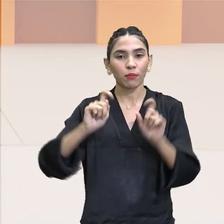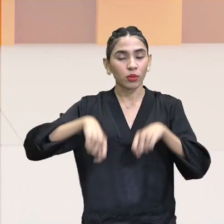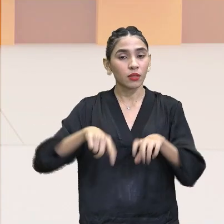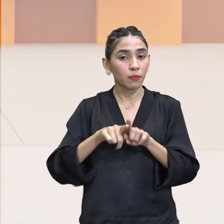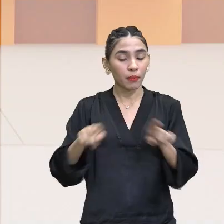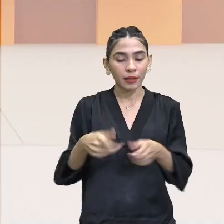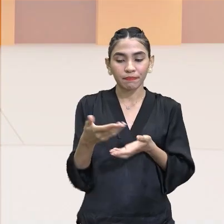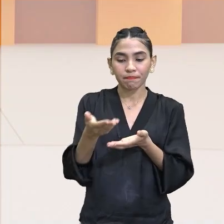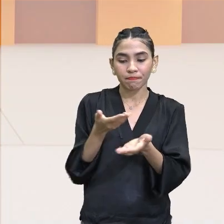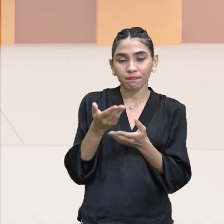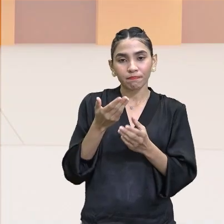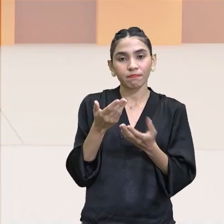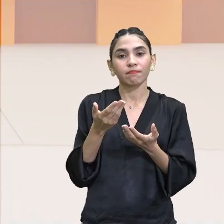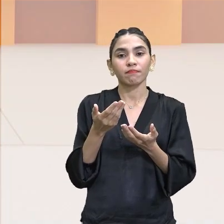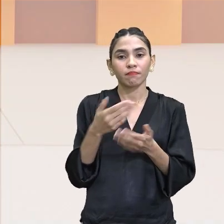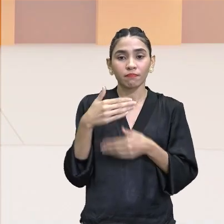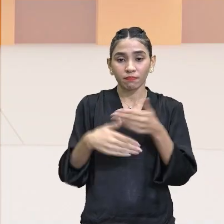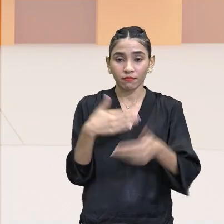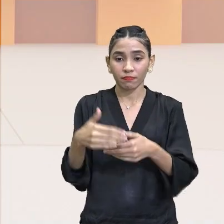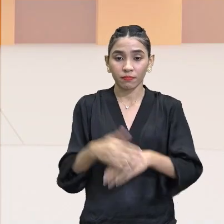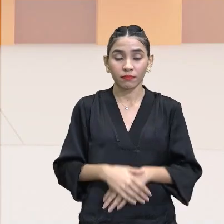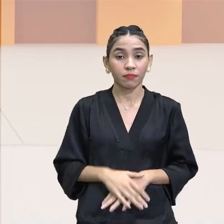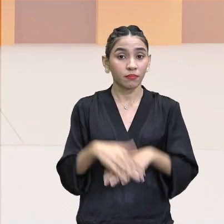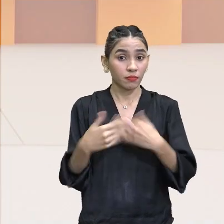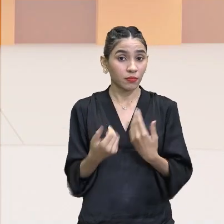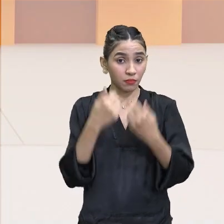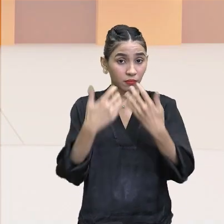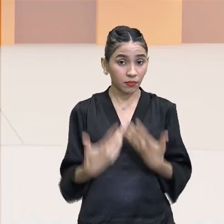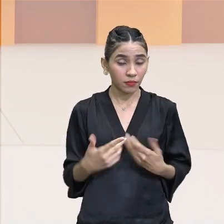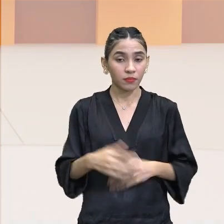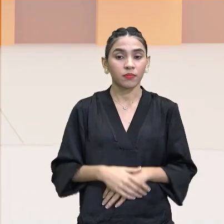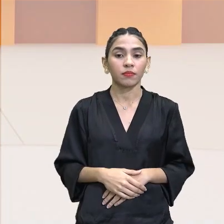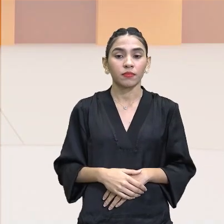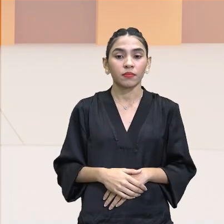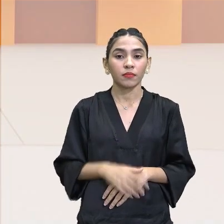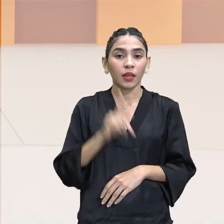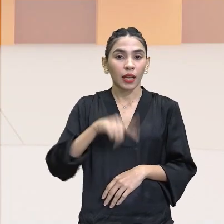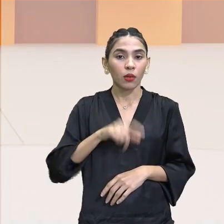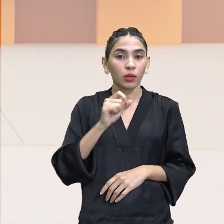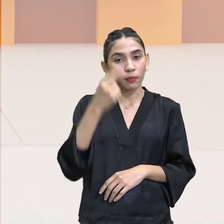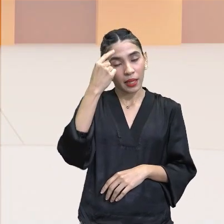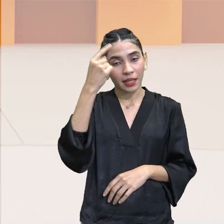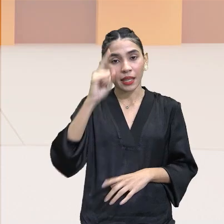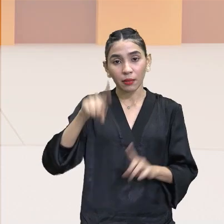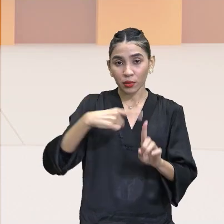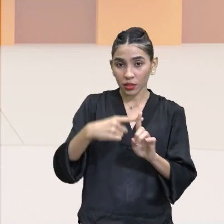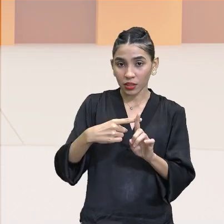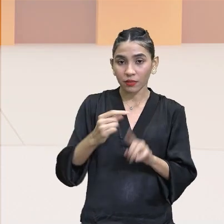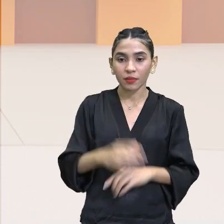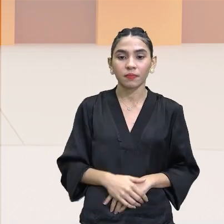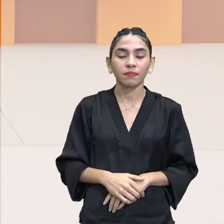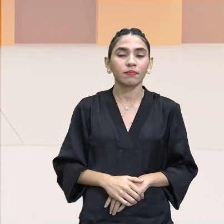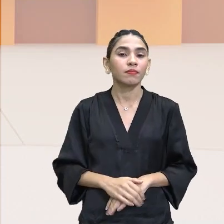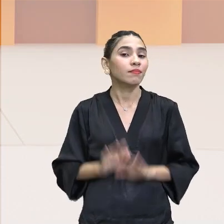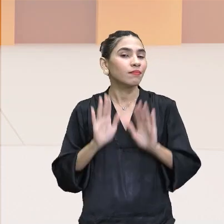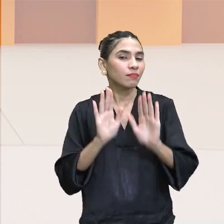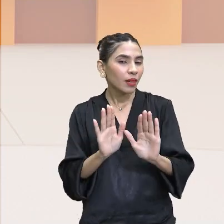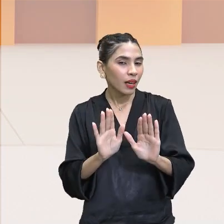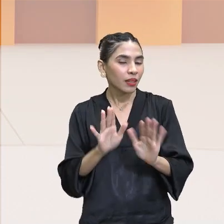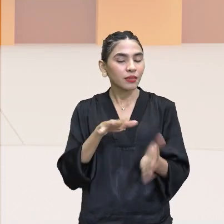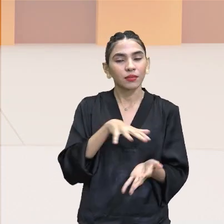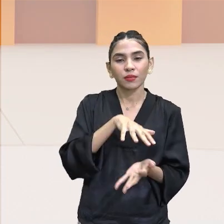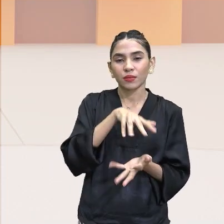cada vez mais ao longo do tempo. Como a gente falou, o que a gente viu aqui é uma questão positiva da coisa toda, né? Mas esse